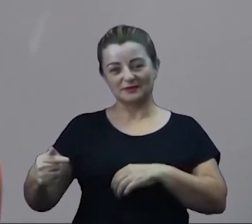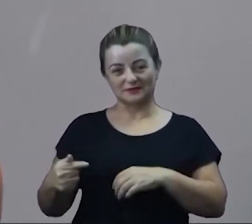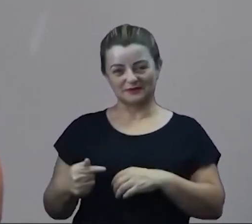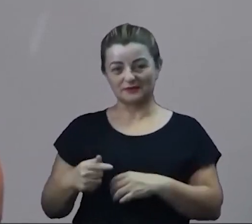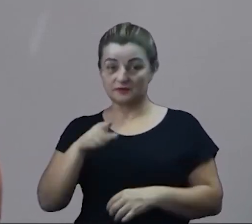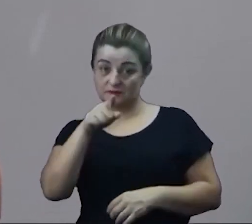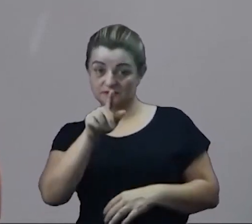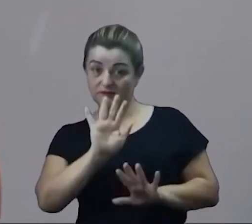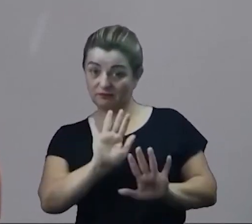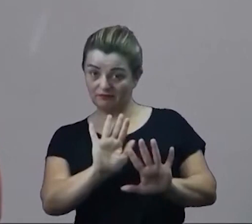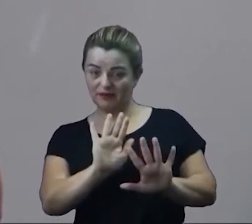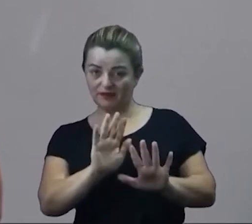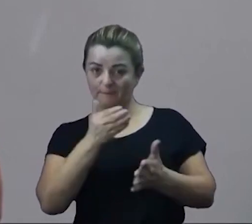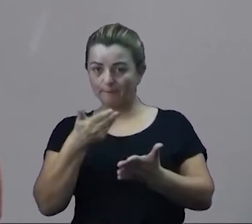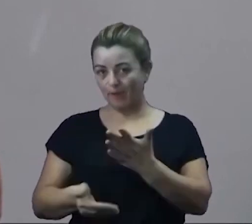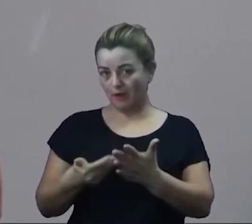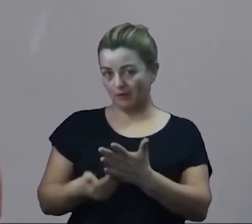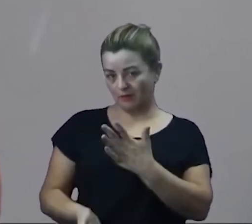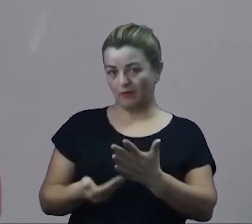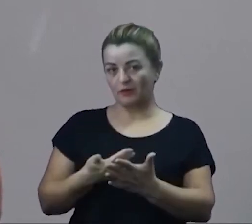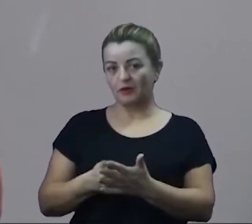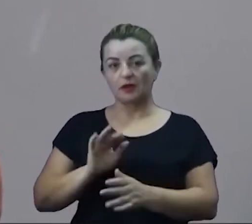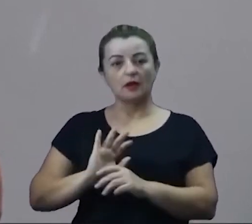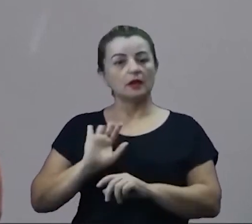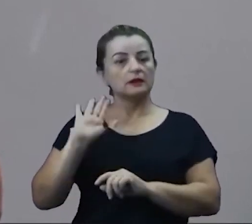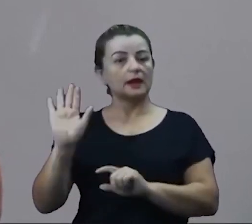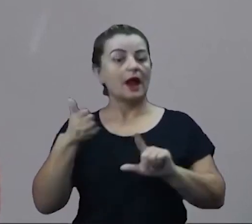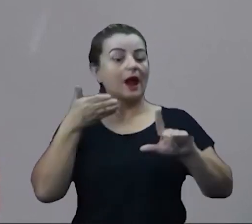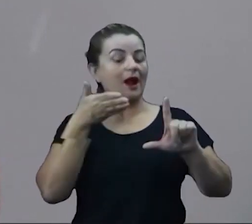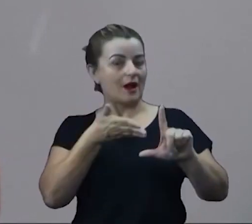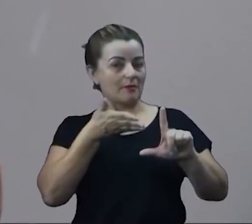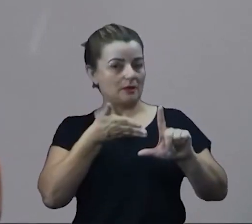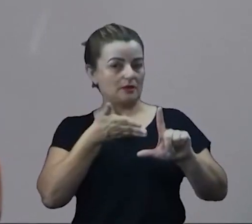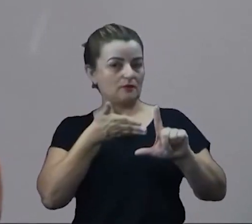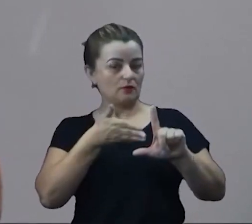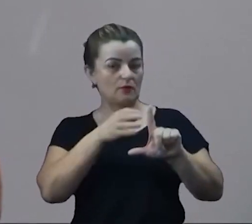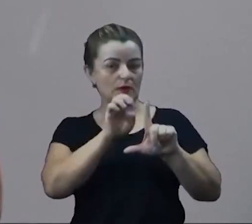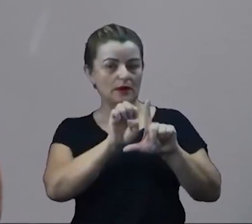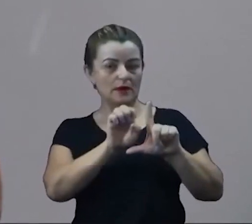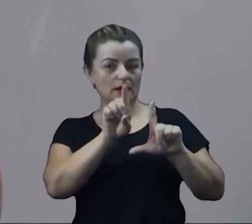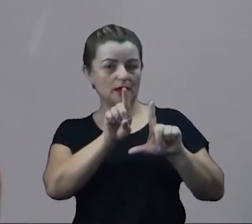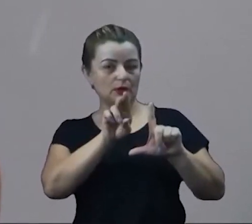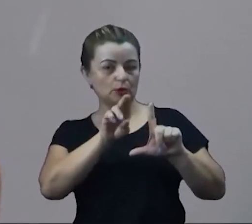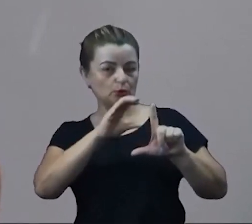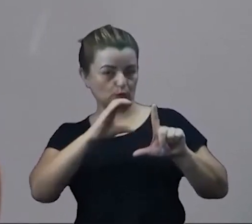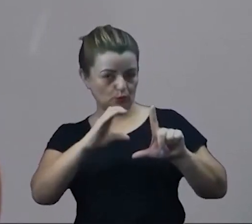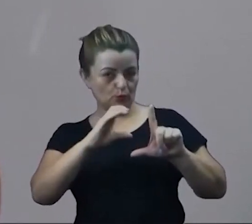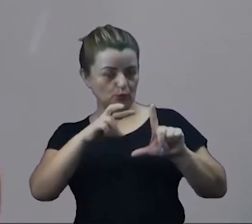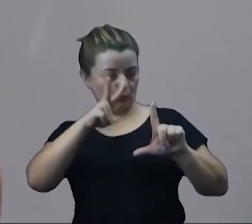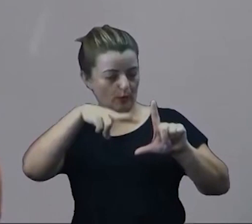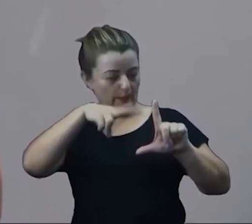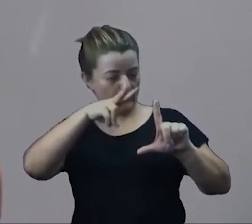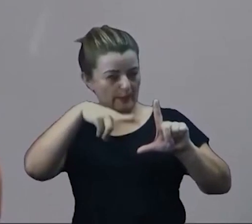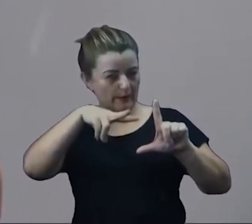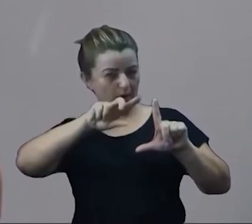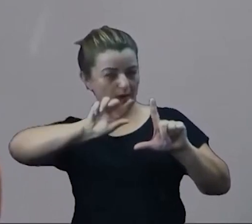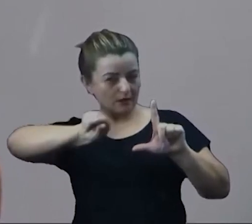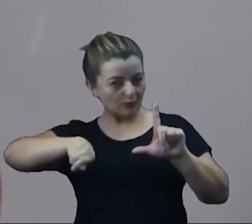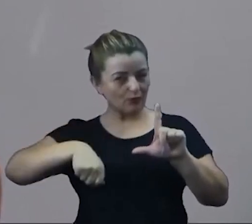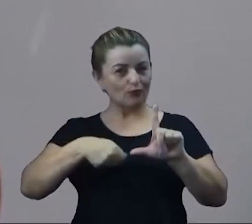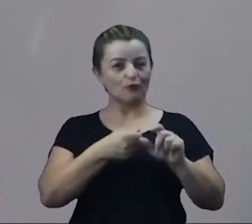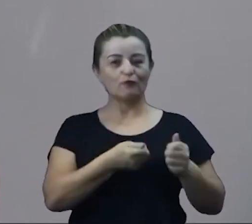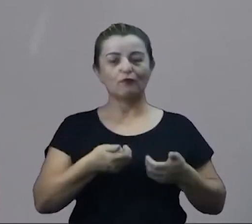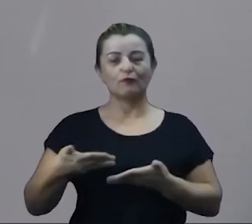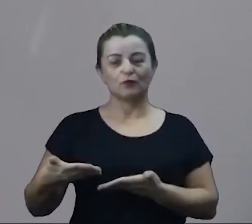Bom, se você tá aí, perdeu essa aula, olha, está lá na plataforma Eduque, hein? Vai lá, assiste todas as aulas e depois volta aqui para a